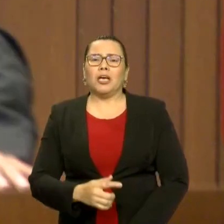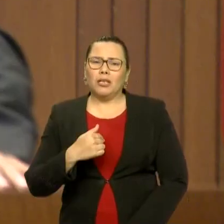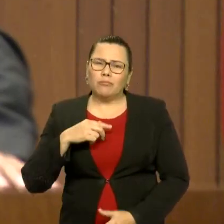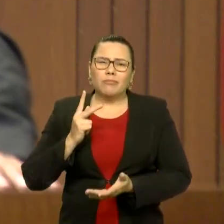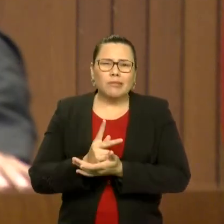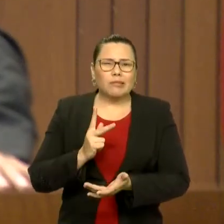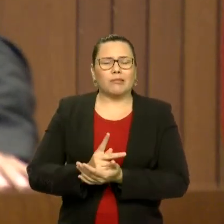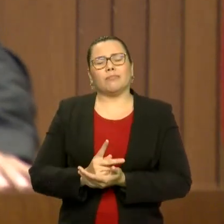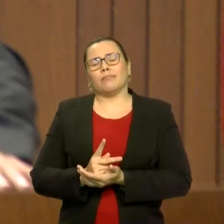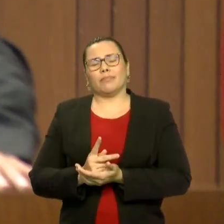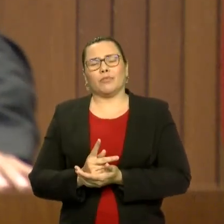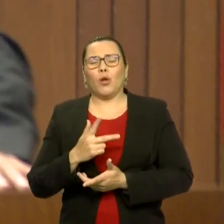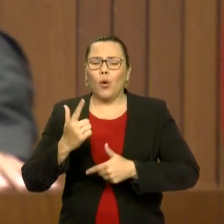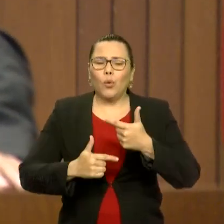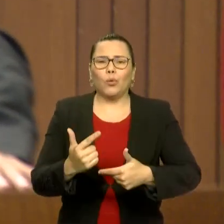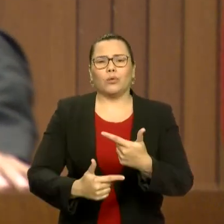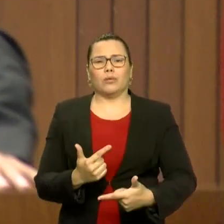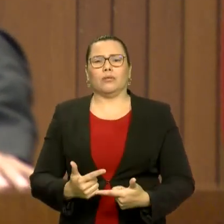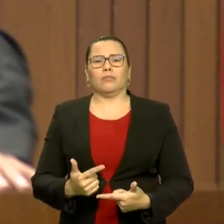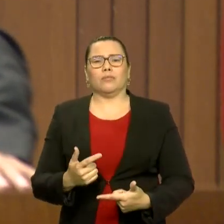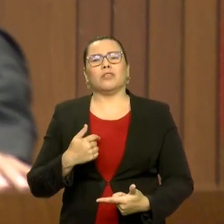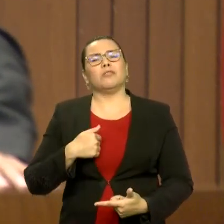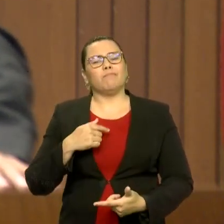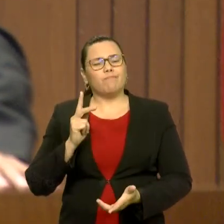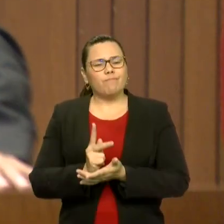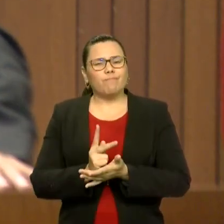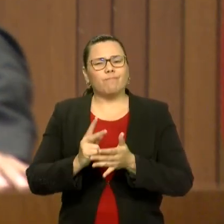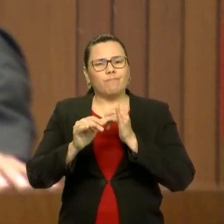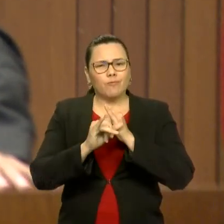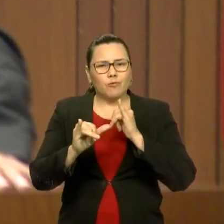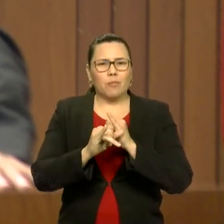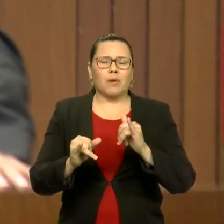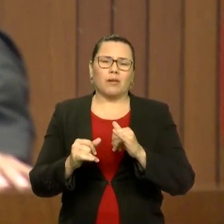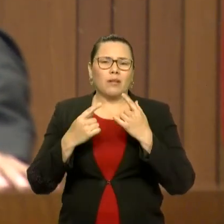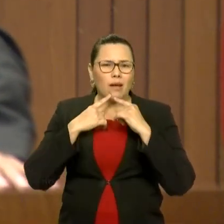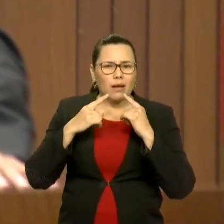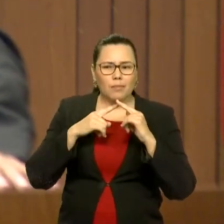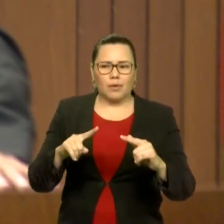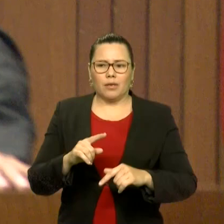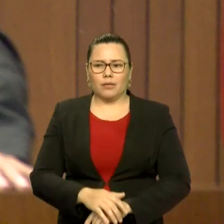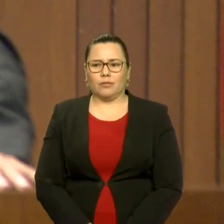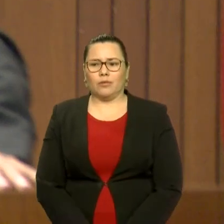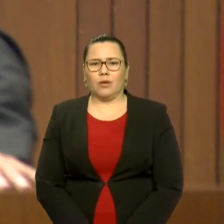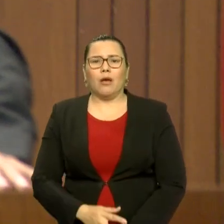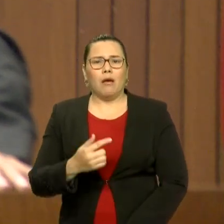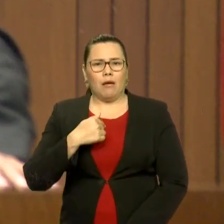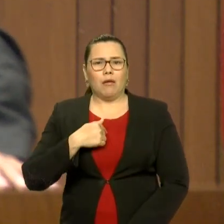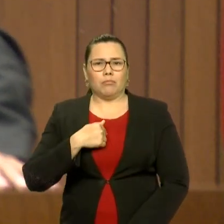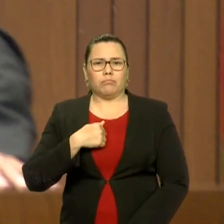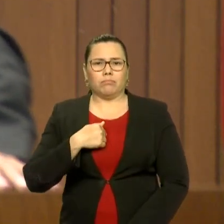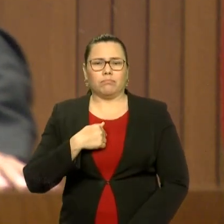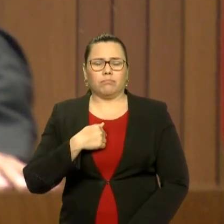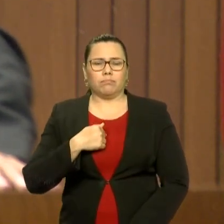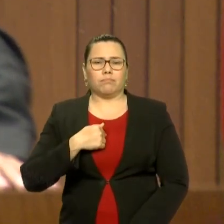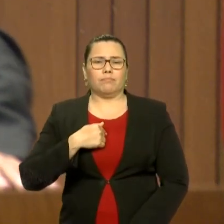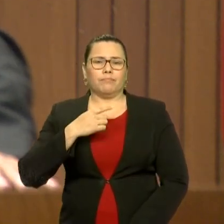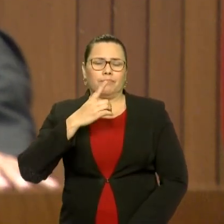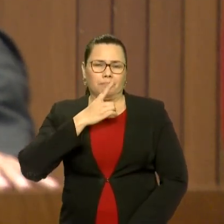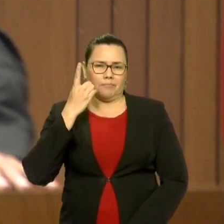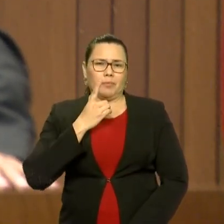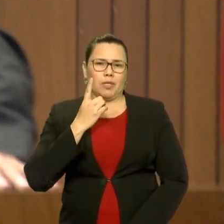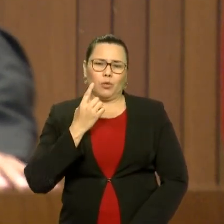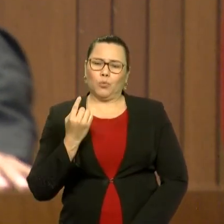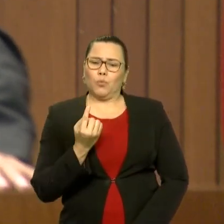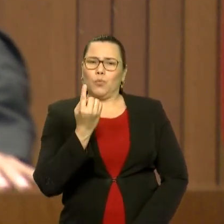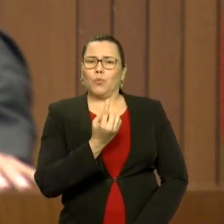por ser o único a defender. O único deputado dos últimos 8 anos que defendeu o reajuste dos